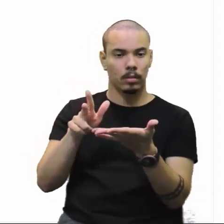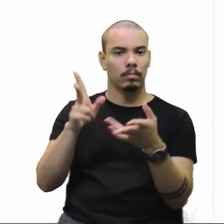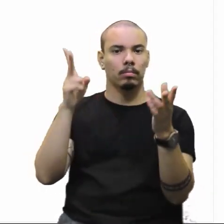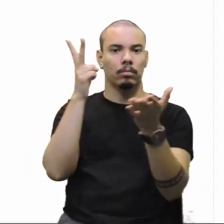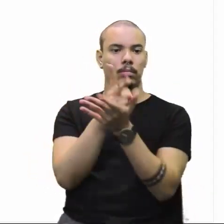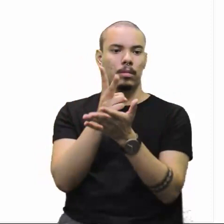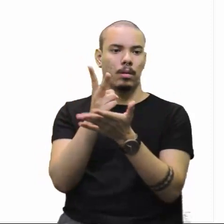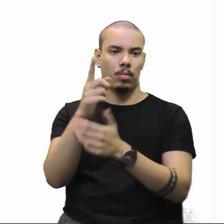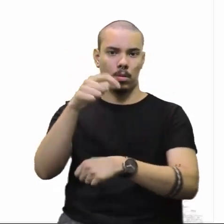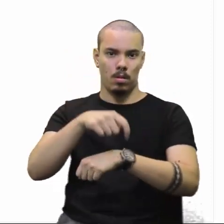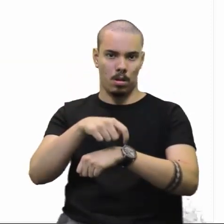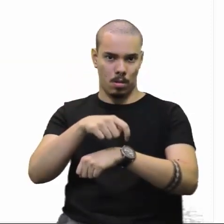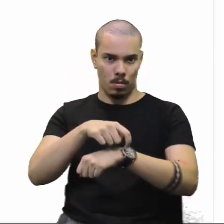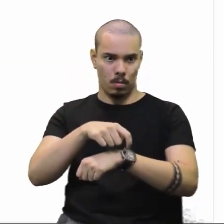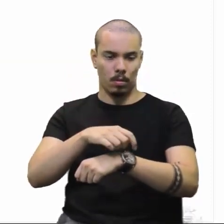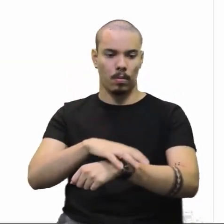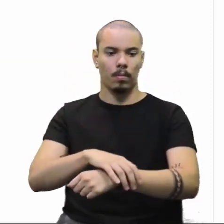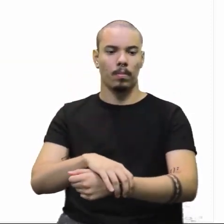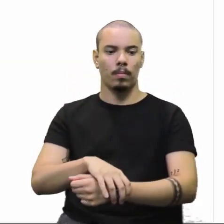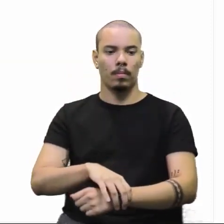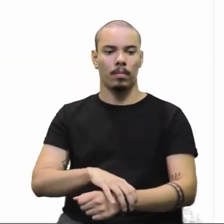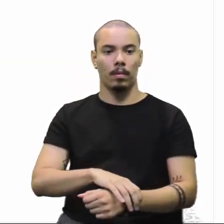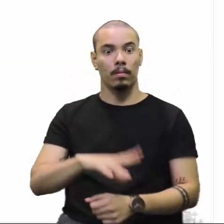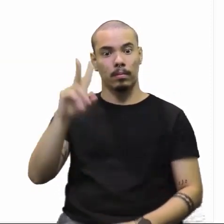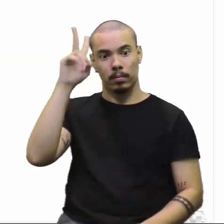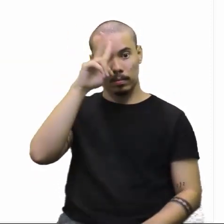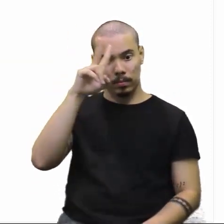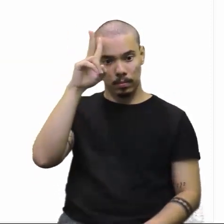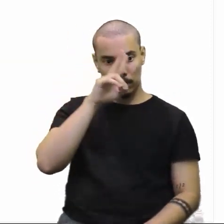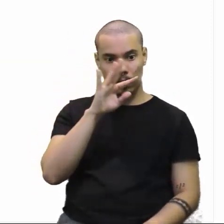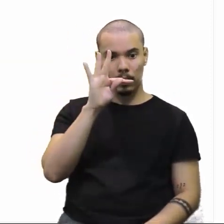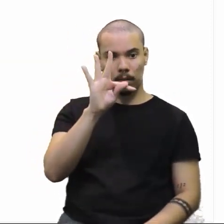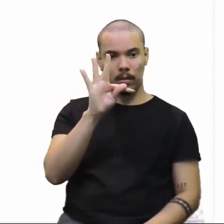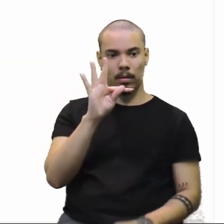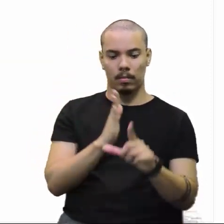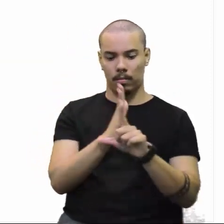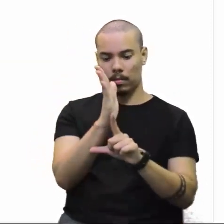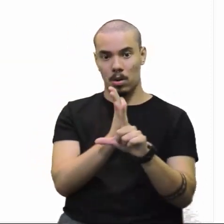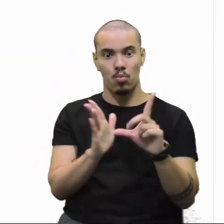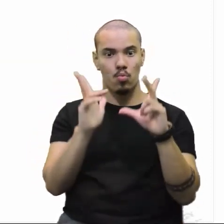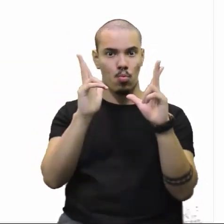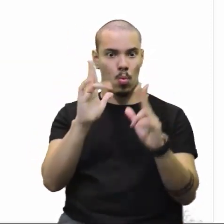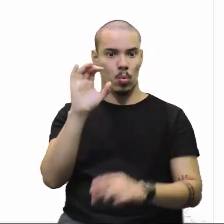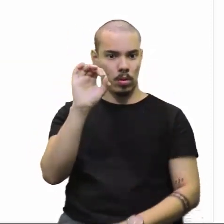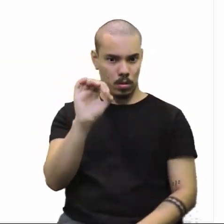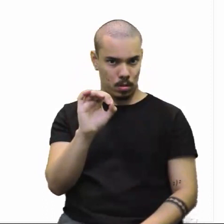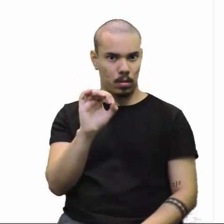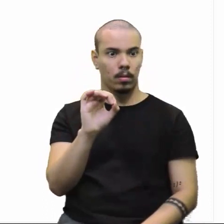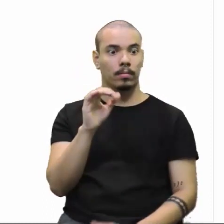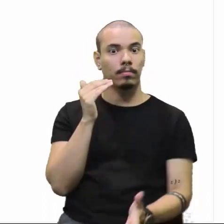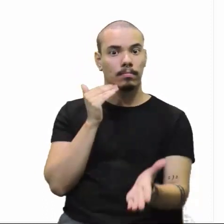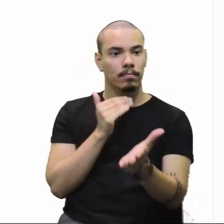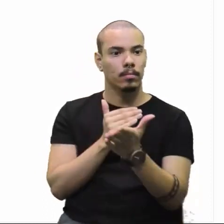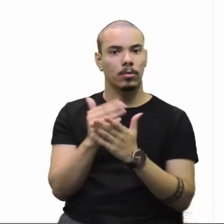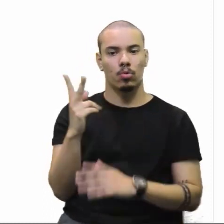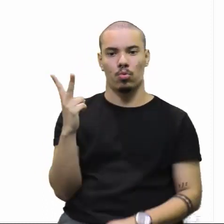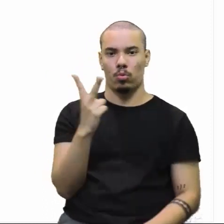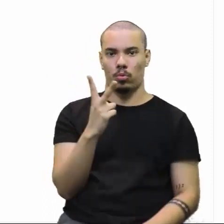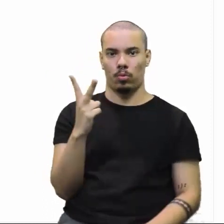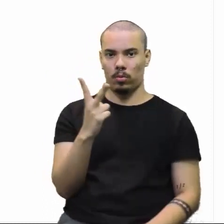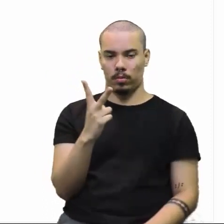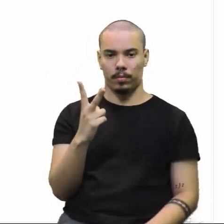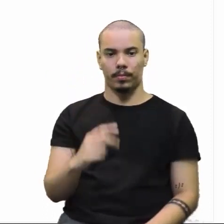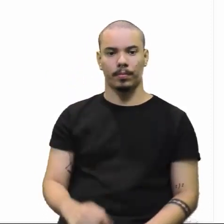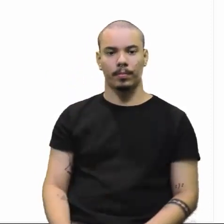mesmo tempo, ao mesmo tempo, lembra que T e T' é igual a zero inicial, os dois referencial,